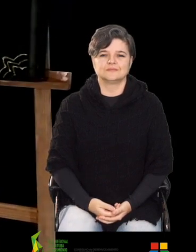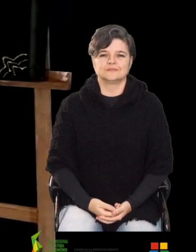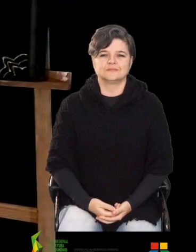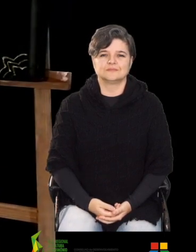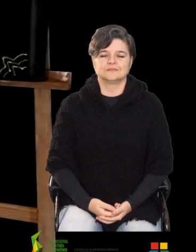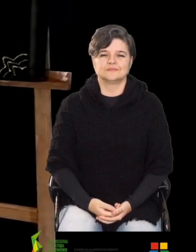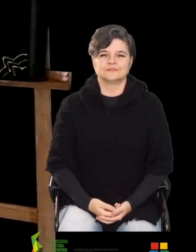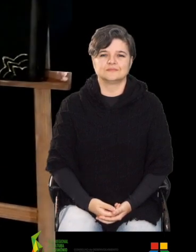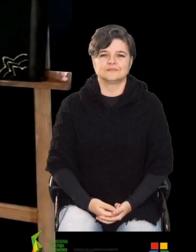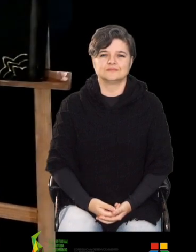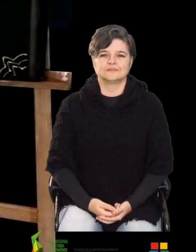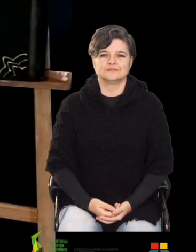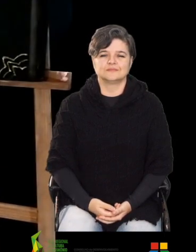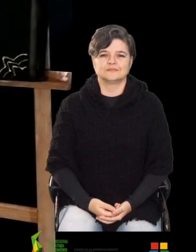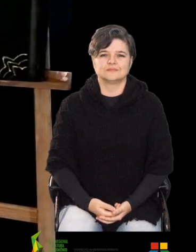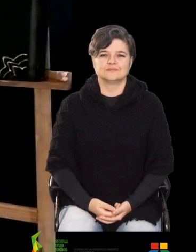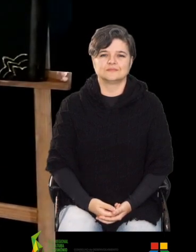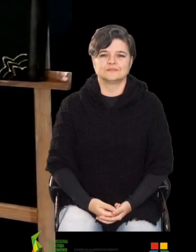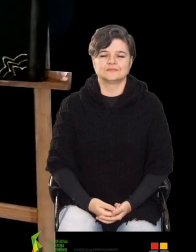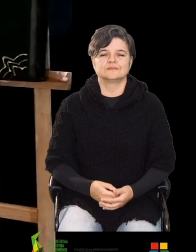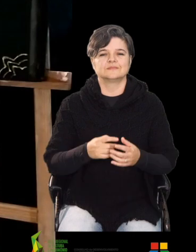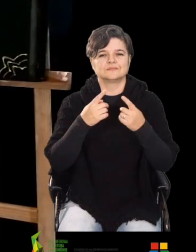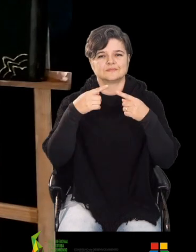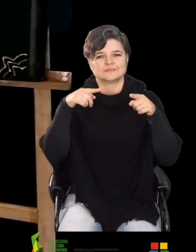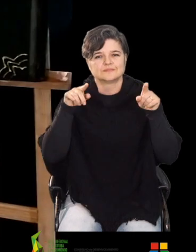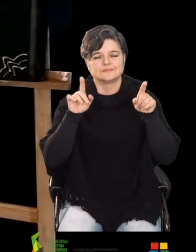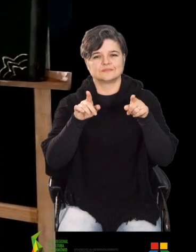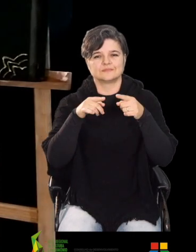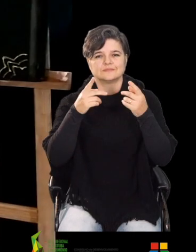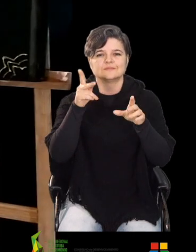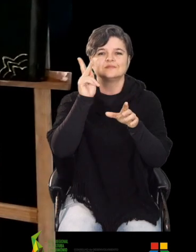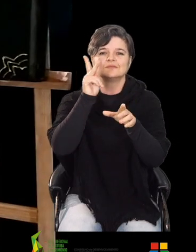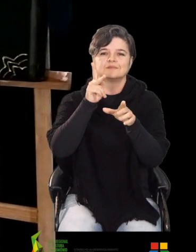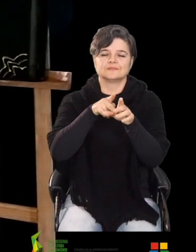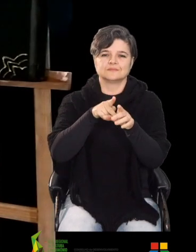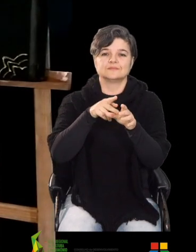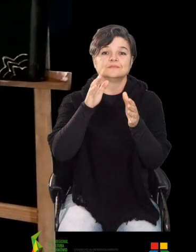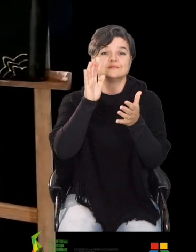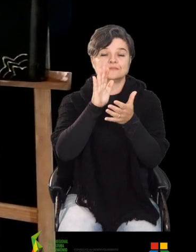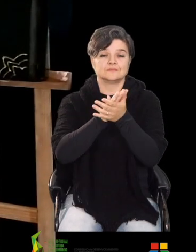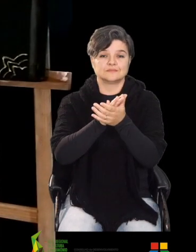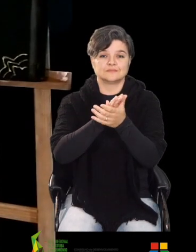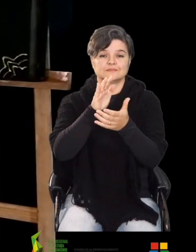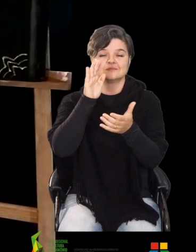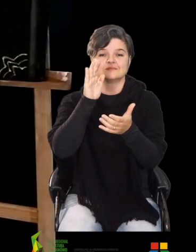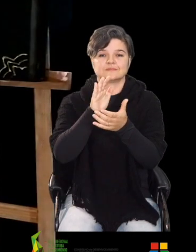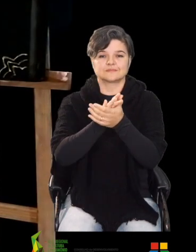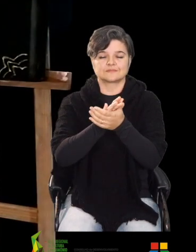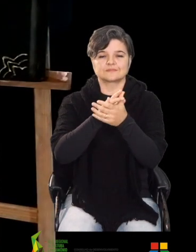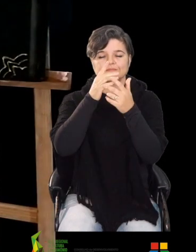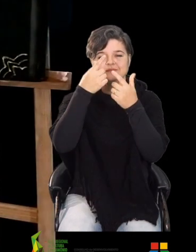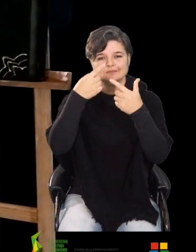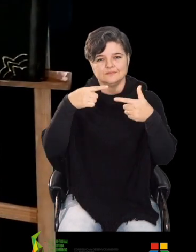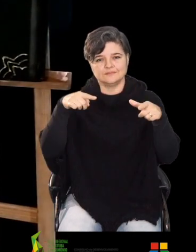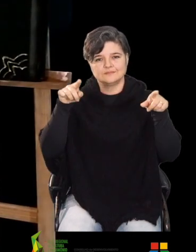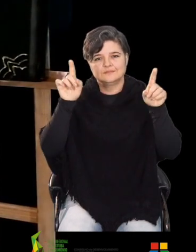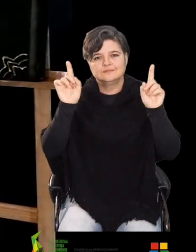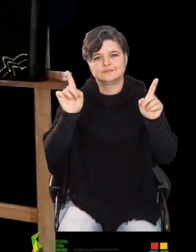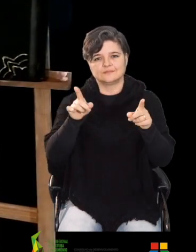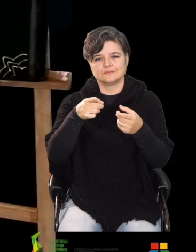tindolalá o bate a mão te dou e lei